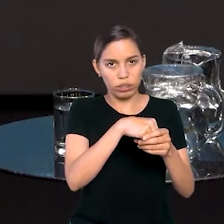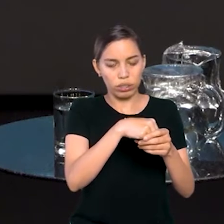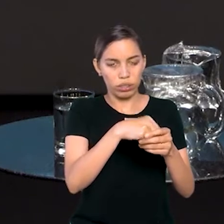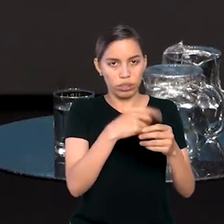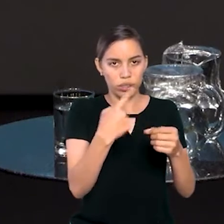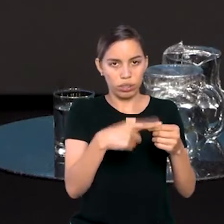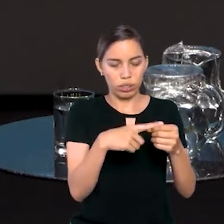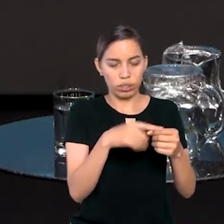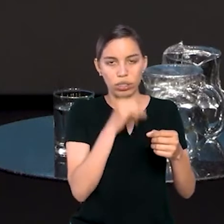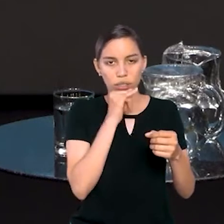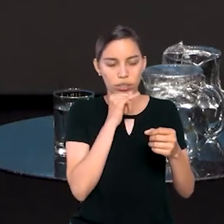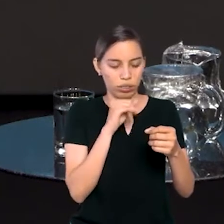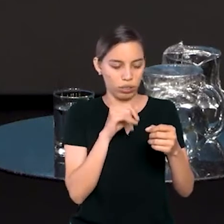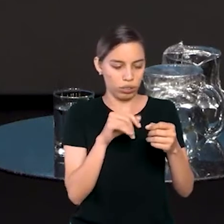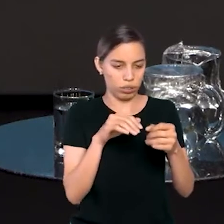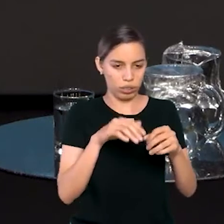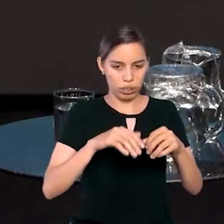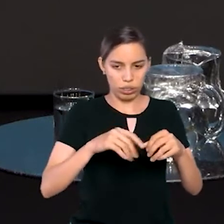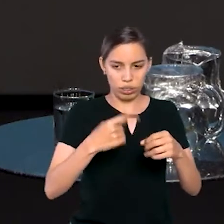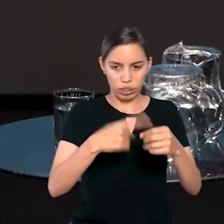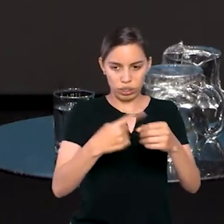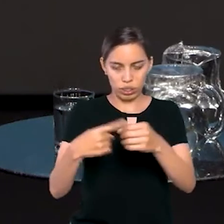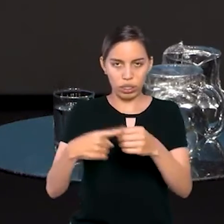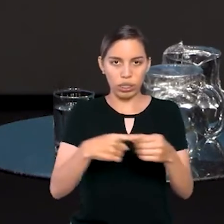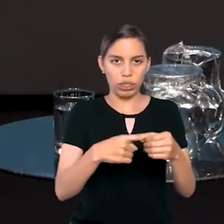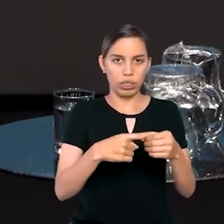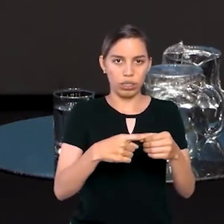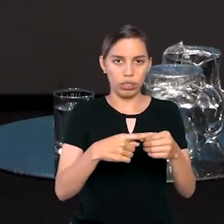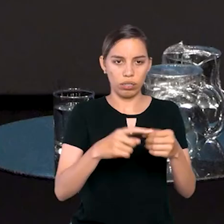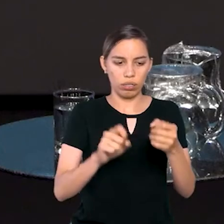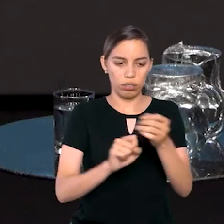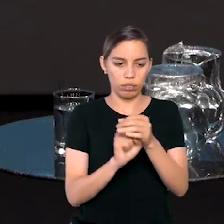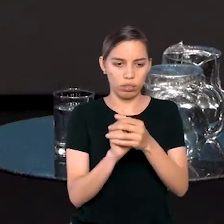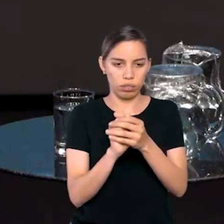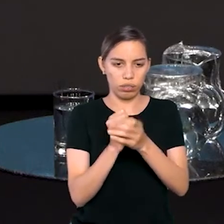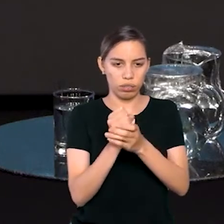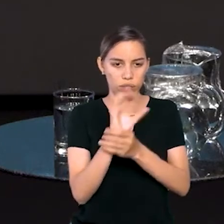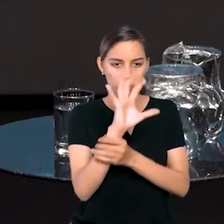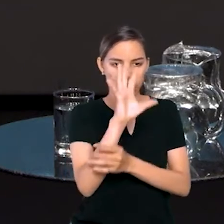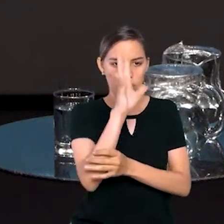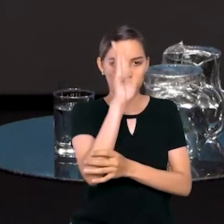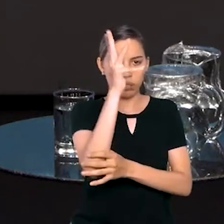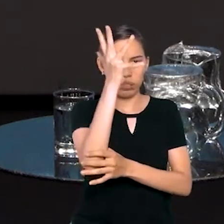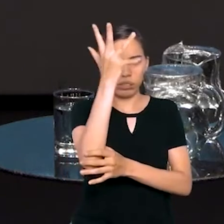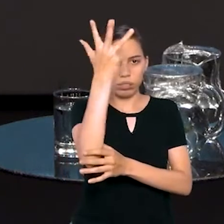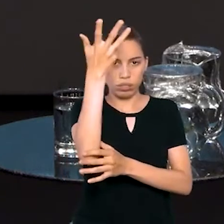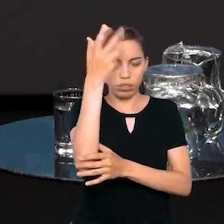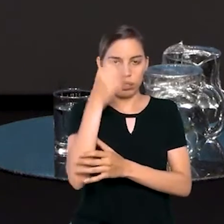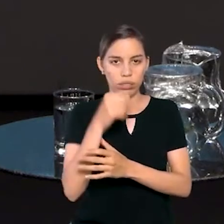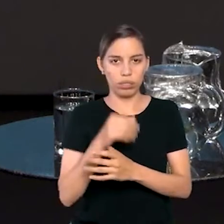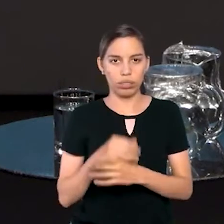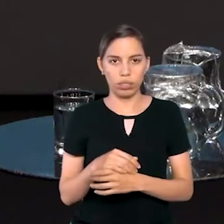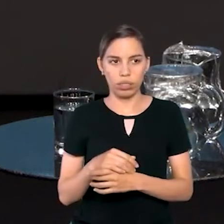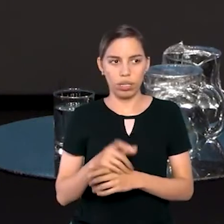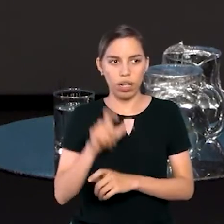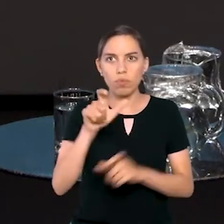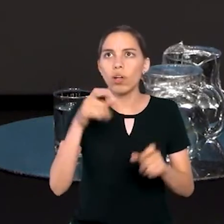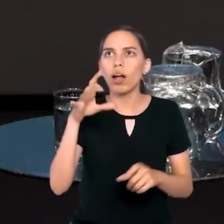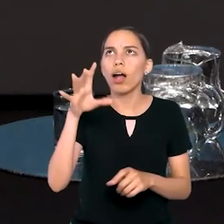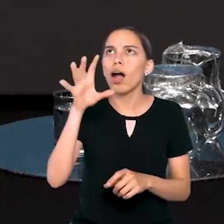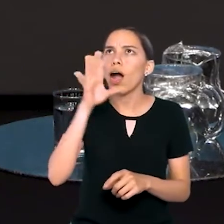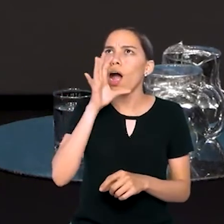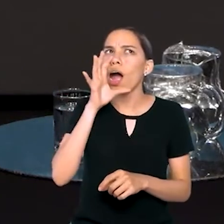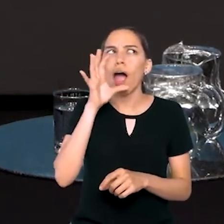vivem na cidade, criando um um devir